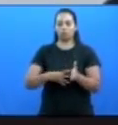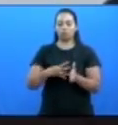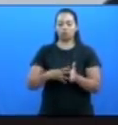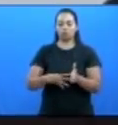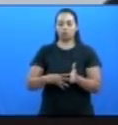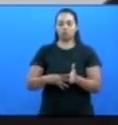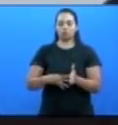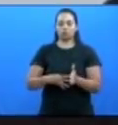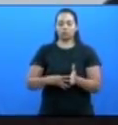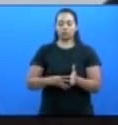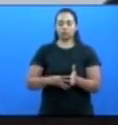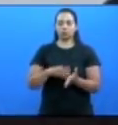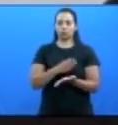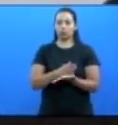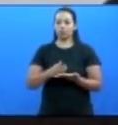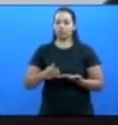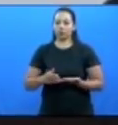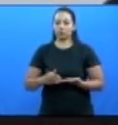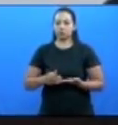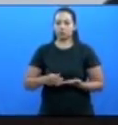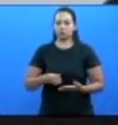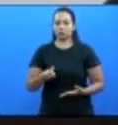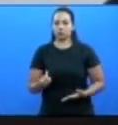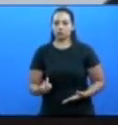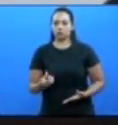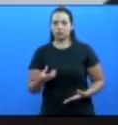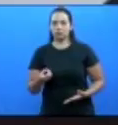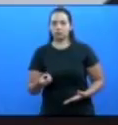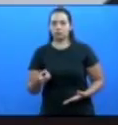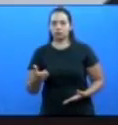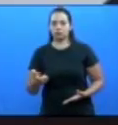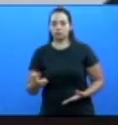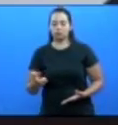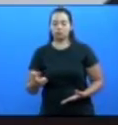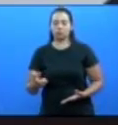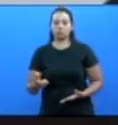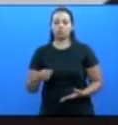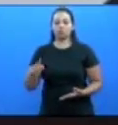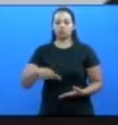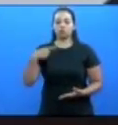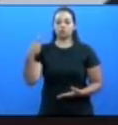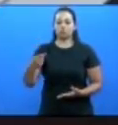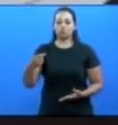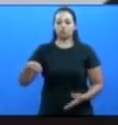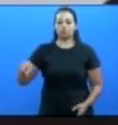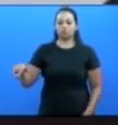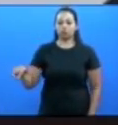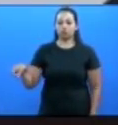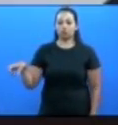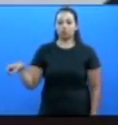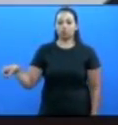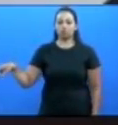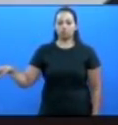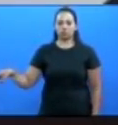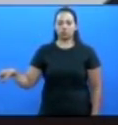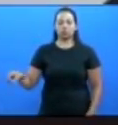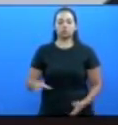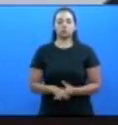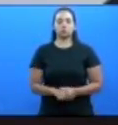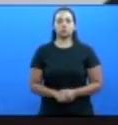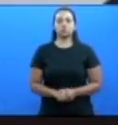do número 601 ao número 900. Pedido de destaque, se há